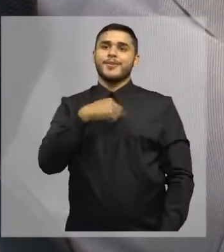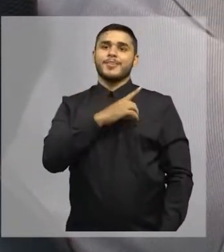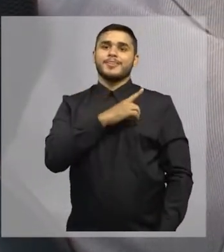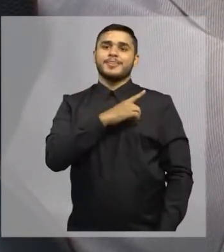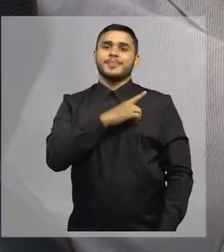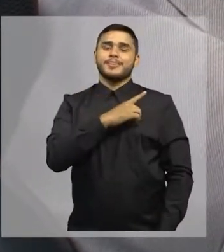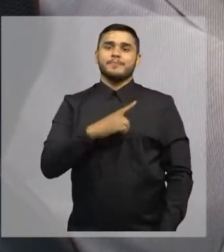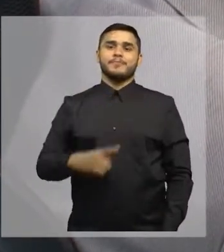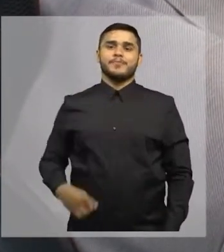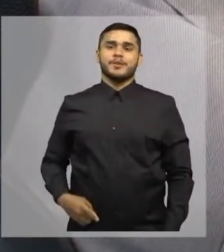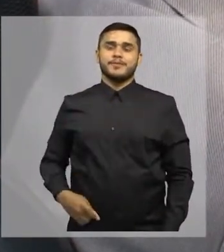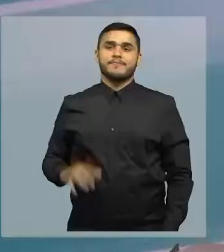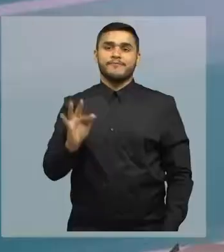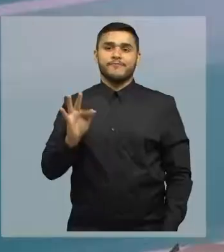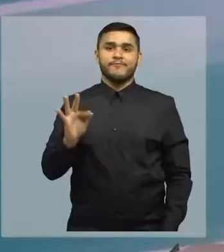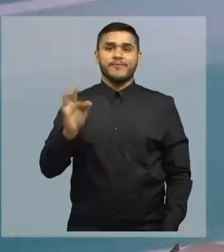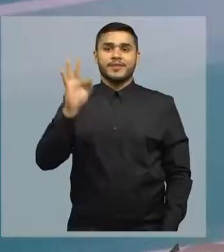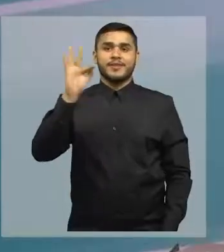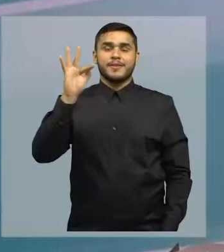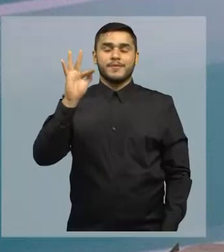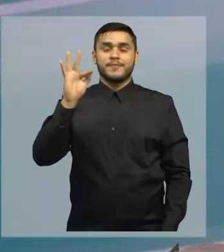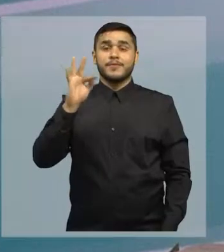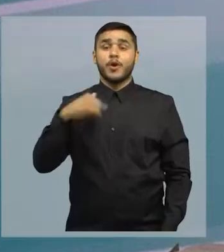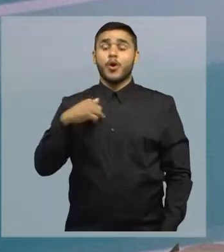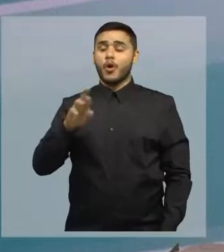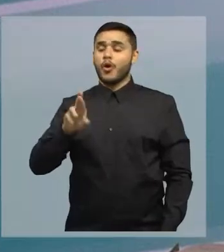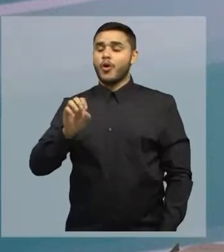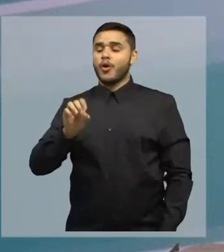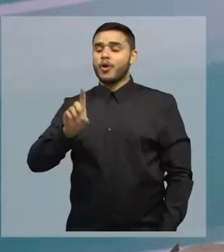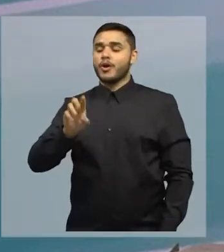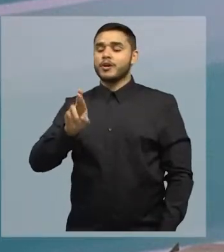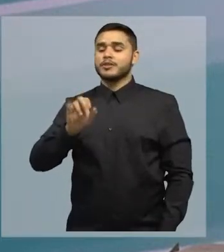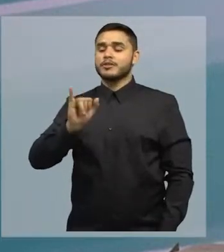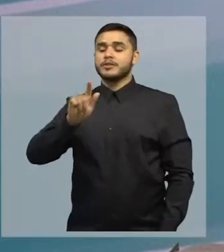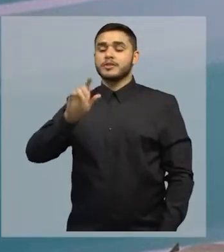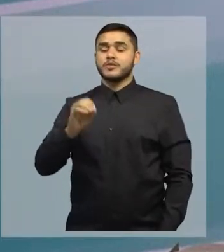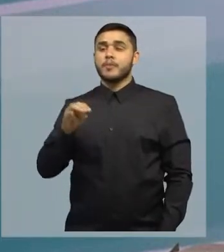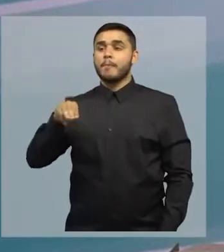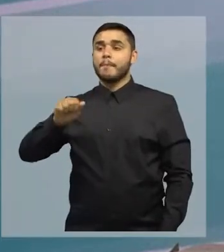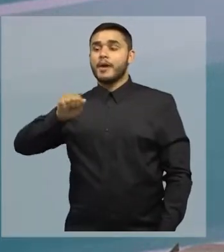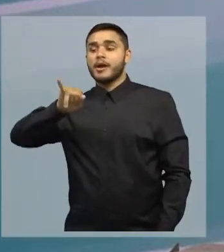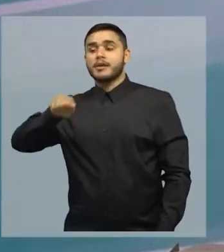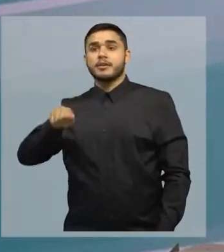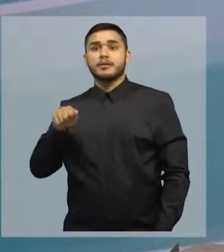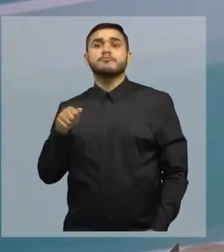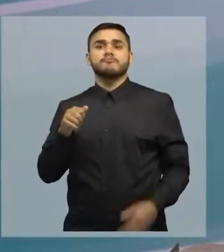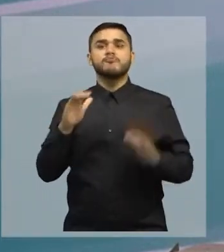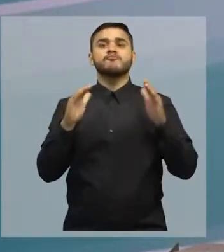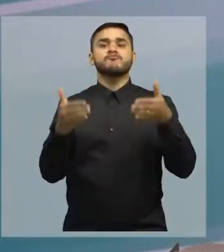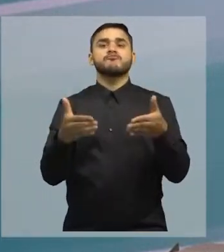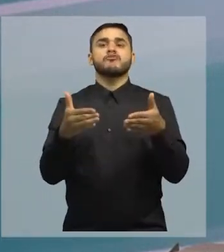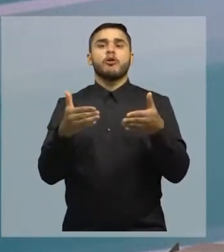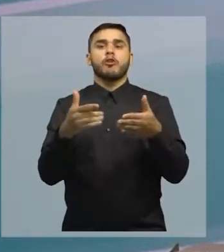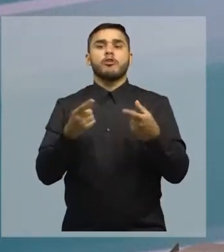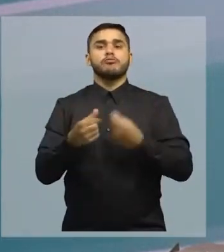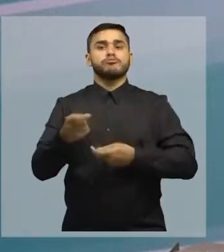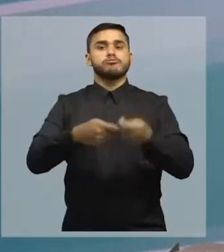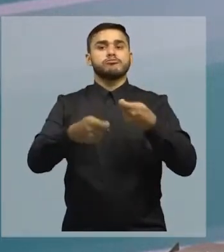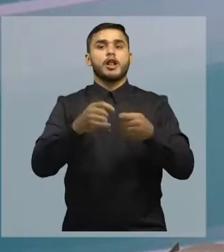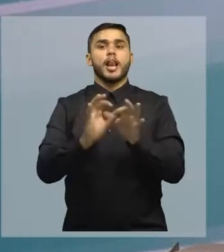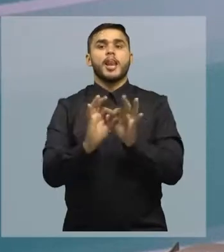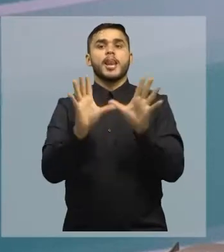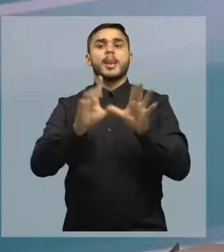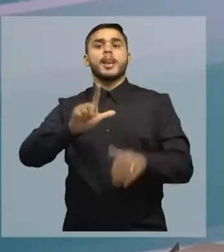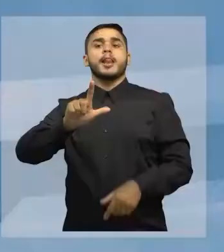ponto de vista econômico, é um deputado com um viés liberal, declaradamente liberal. eles... E você tem